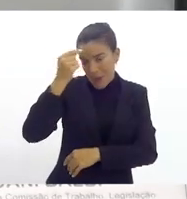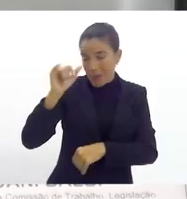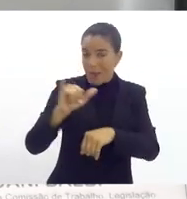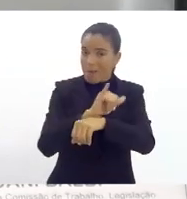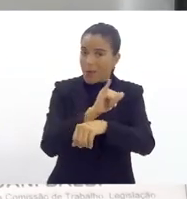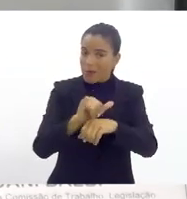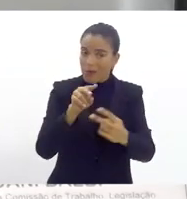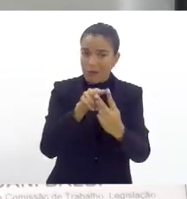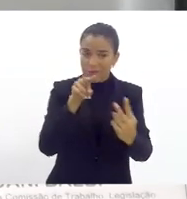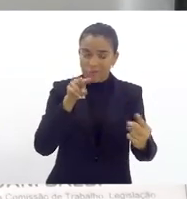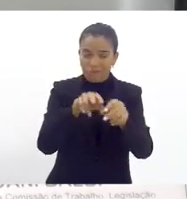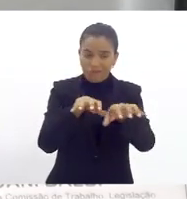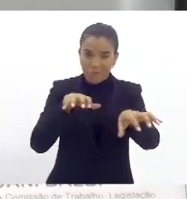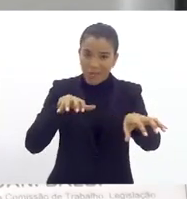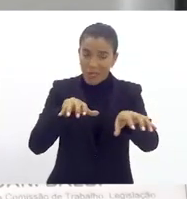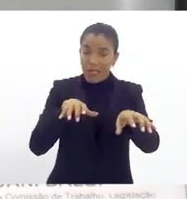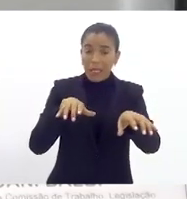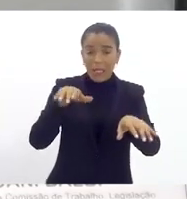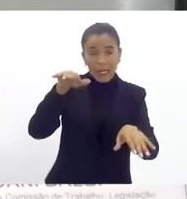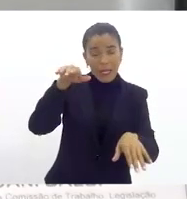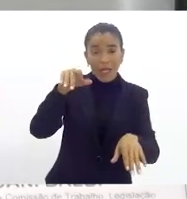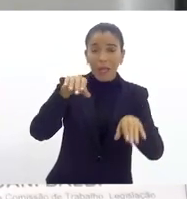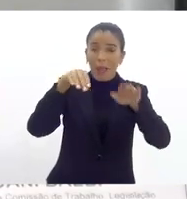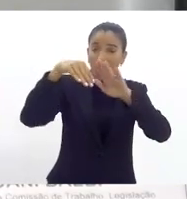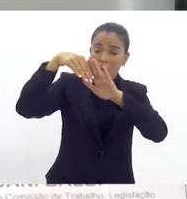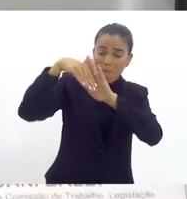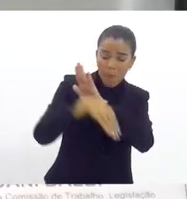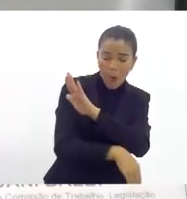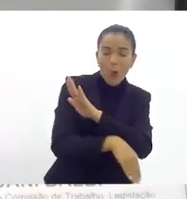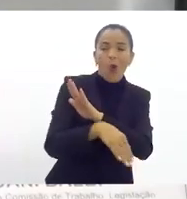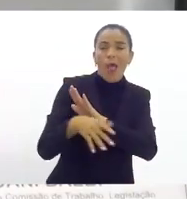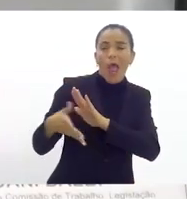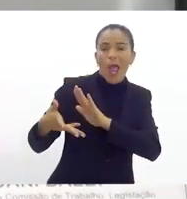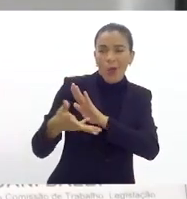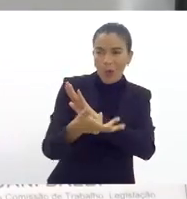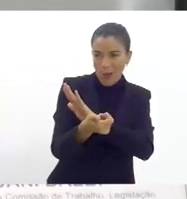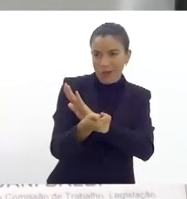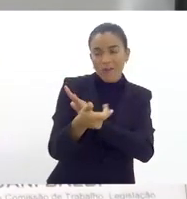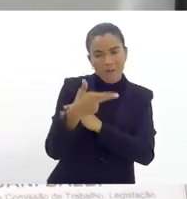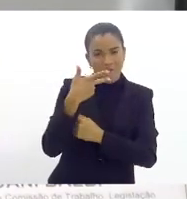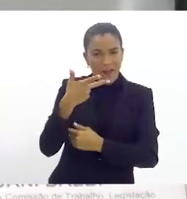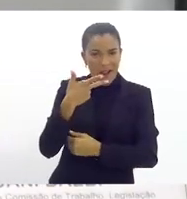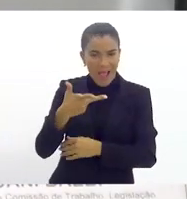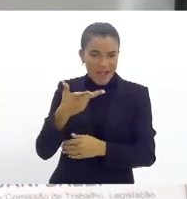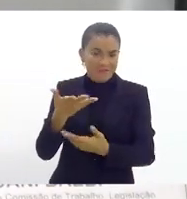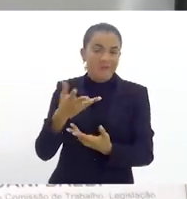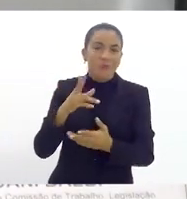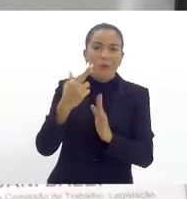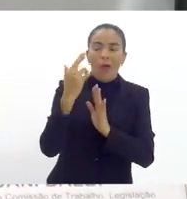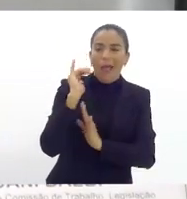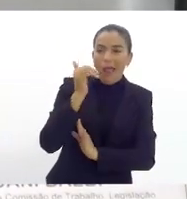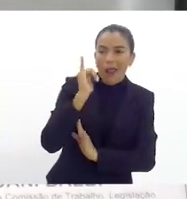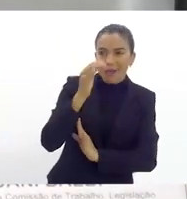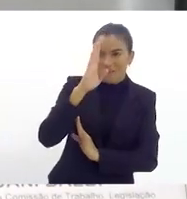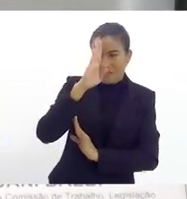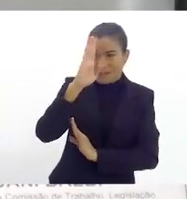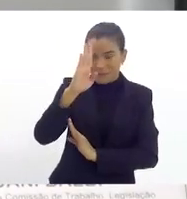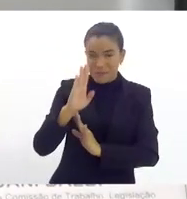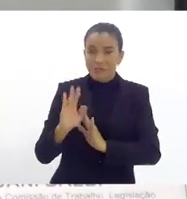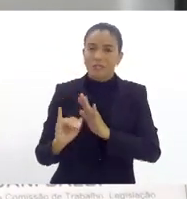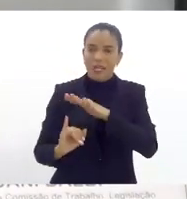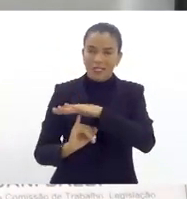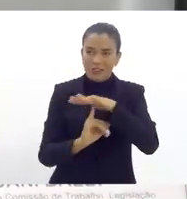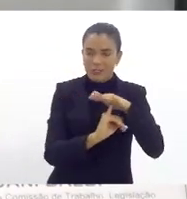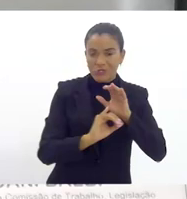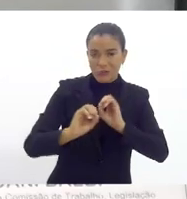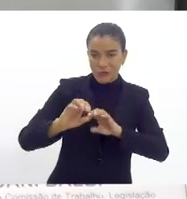à distância e em paralelo decréscimo da qualidade como foi colocado aqui através do relato principalmente das entidades